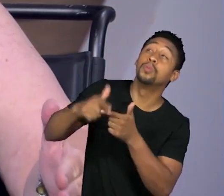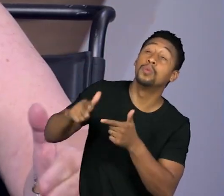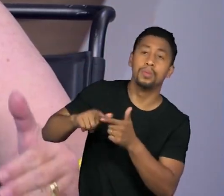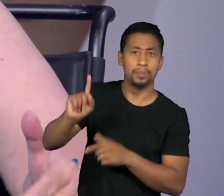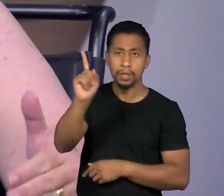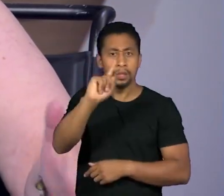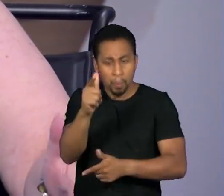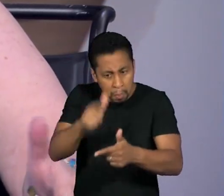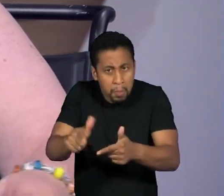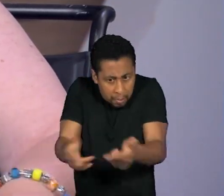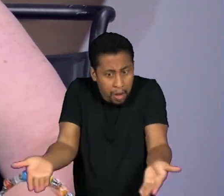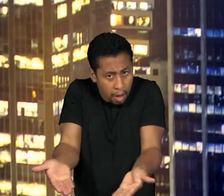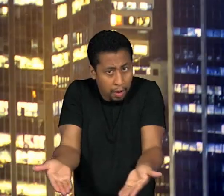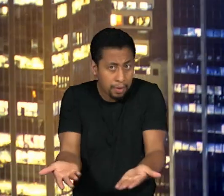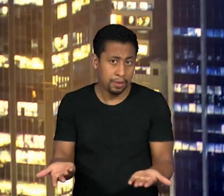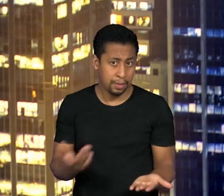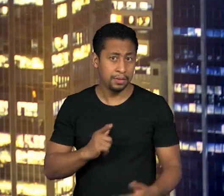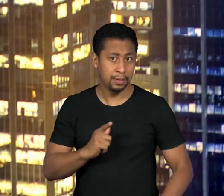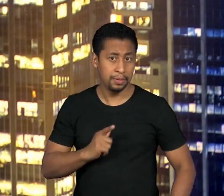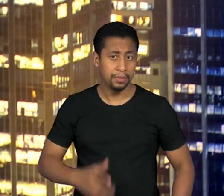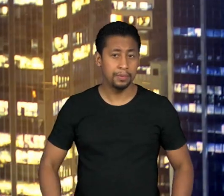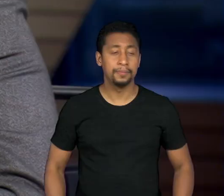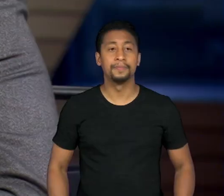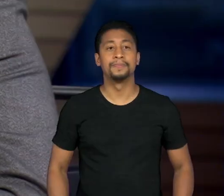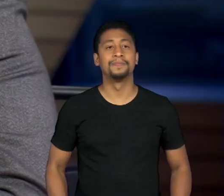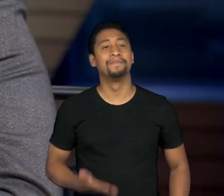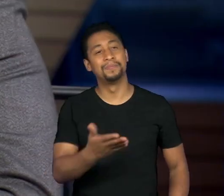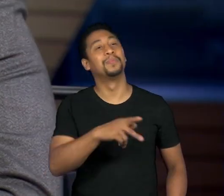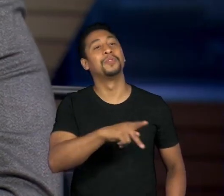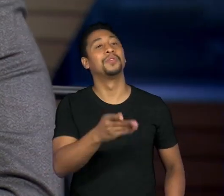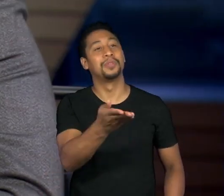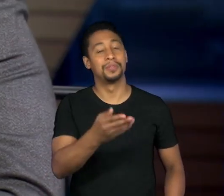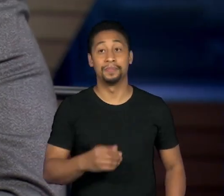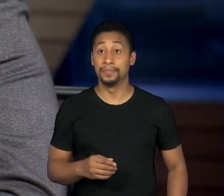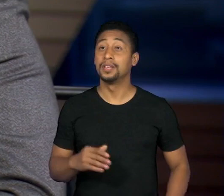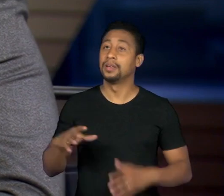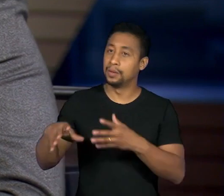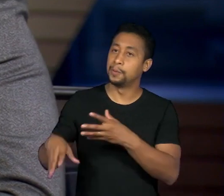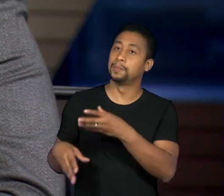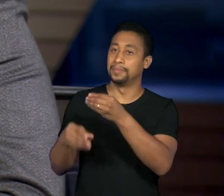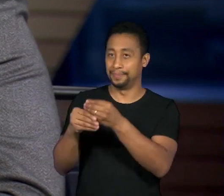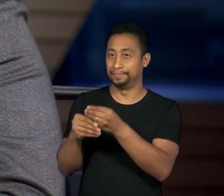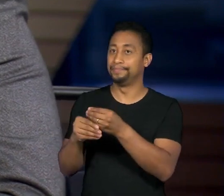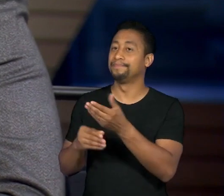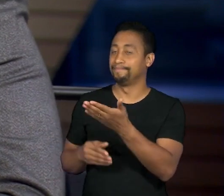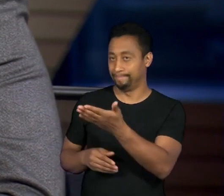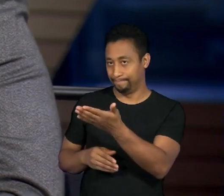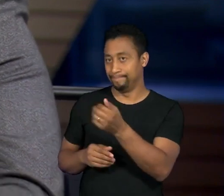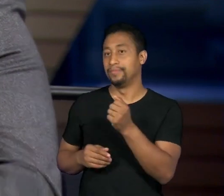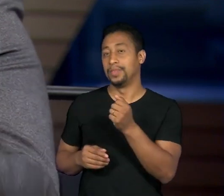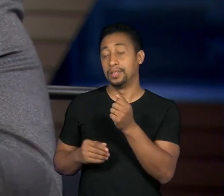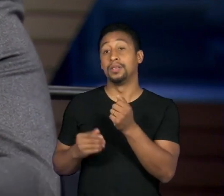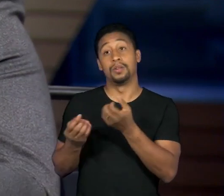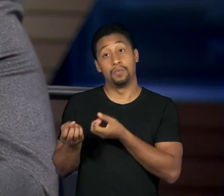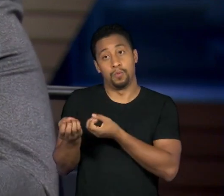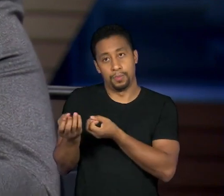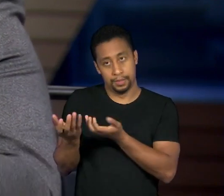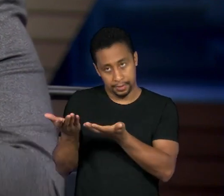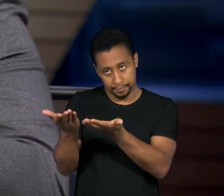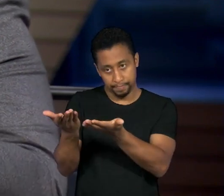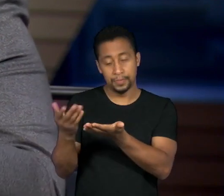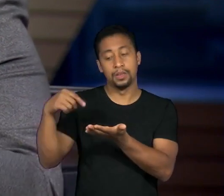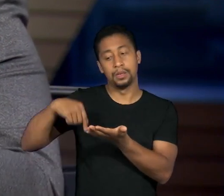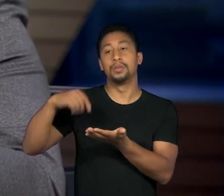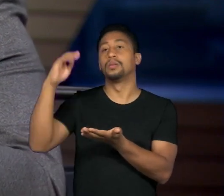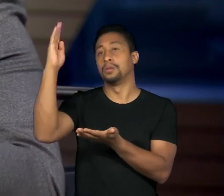estamos no problema. Professor. Complementando o que a professora Yara mencionou, trazendo essa realidade para o Brasil, porque